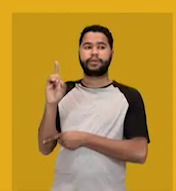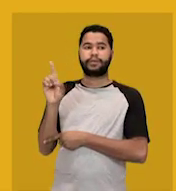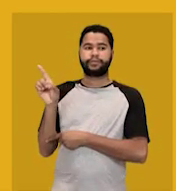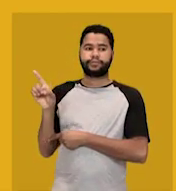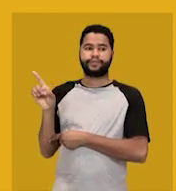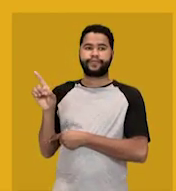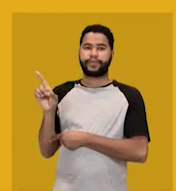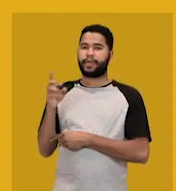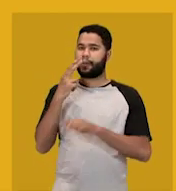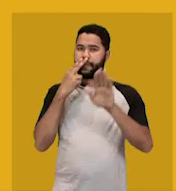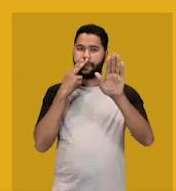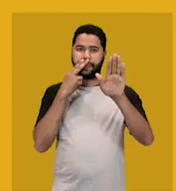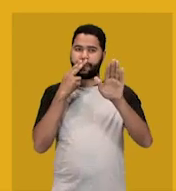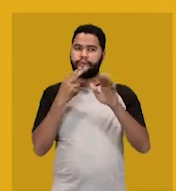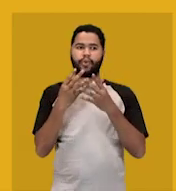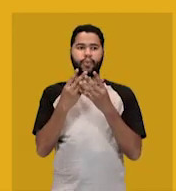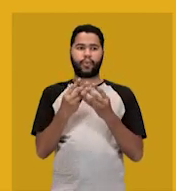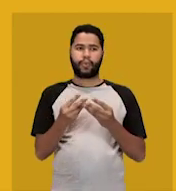desnazificação,